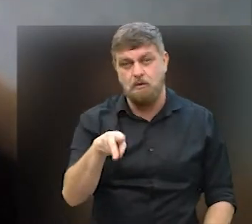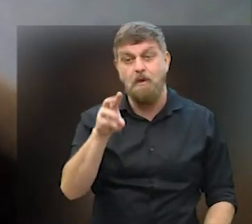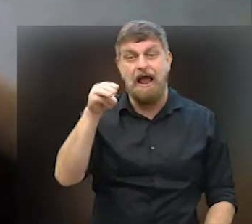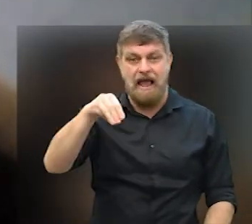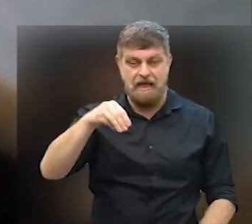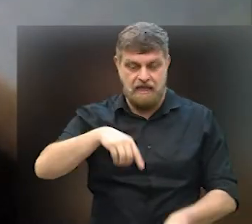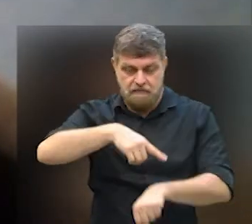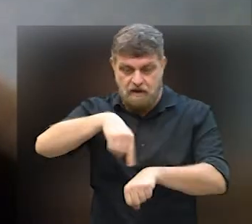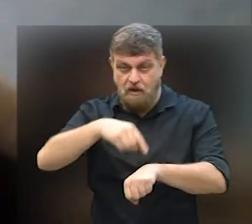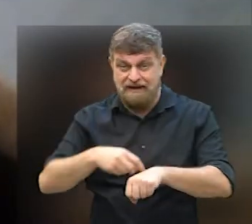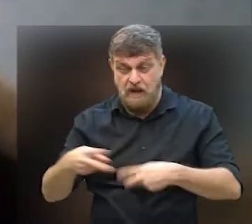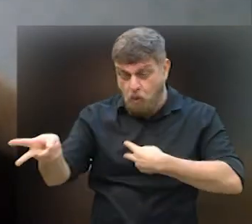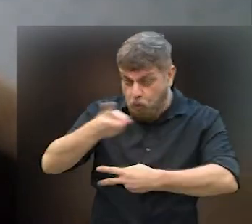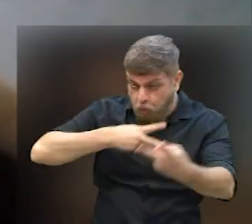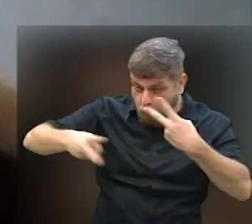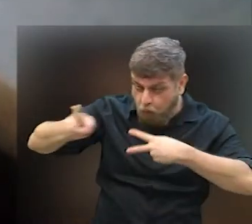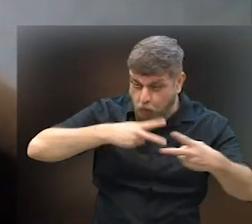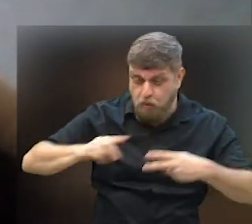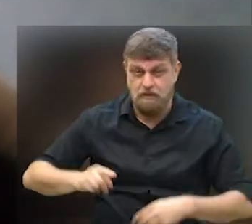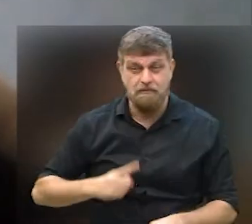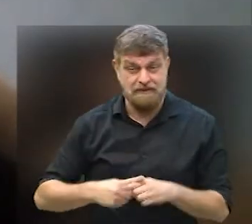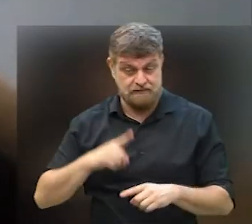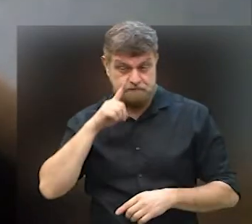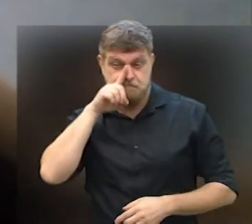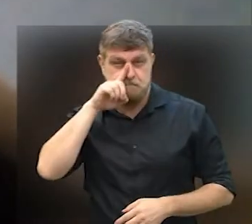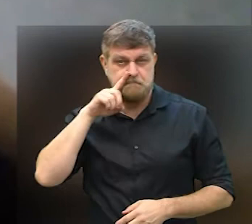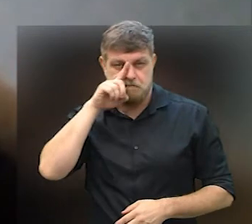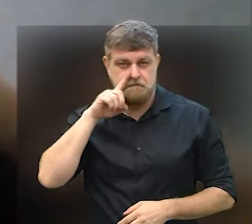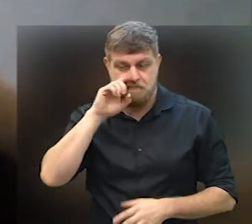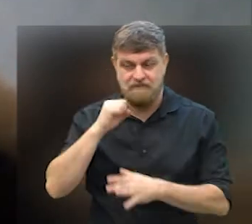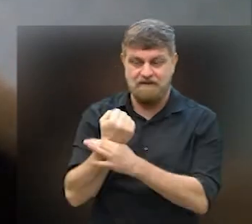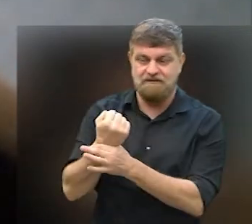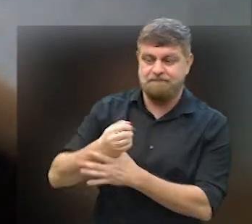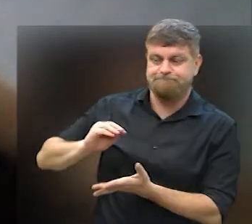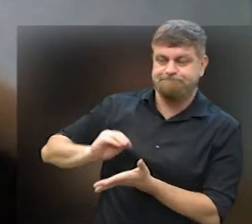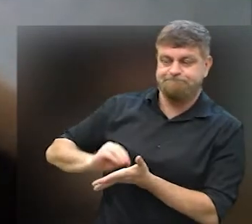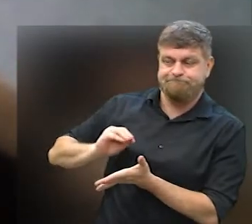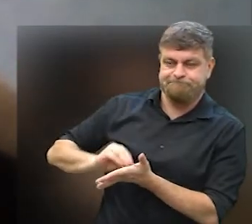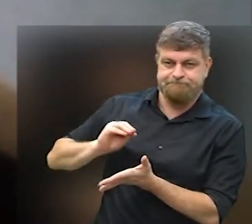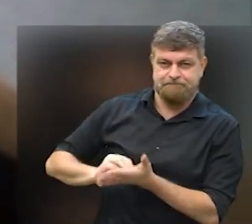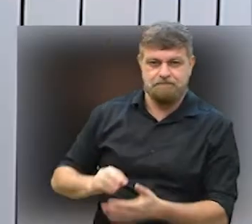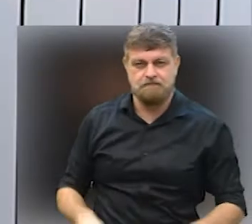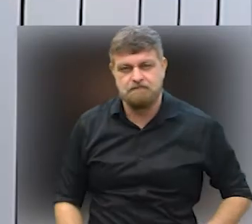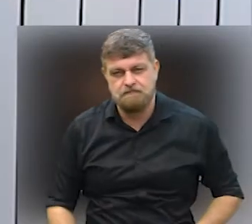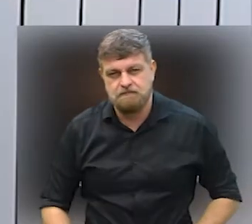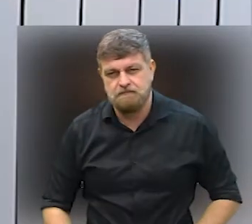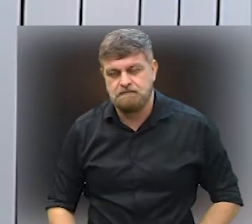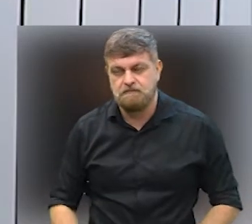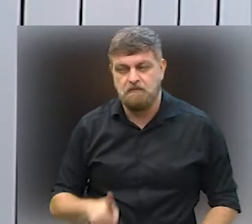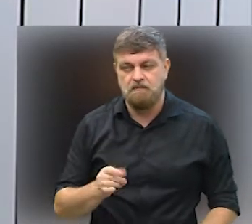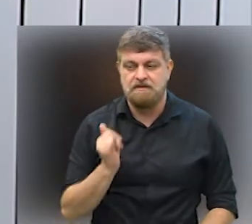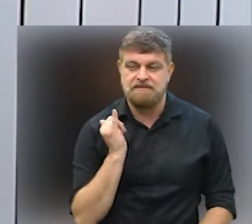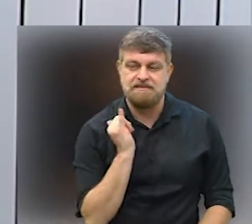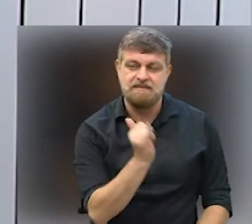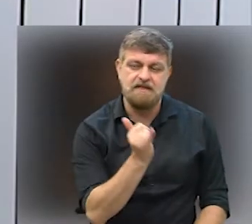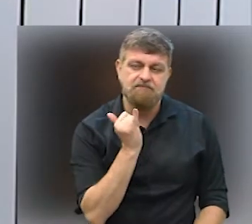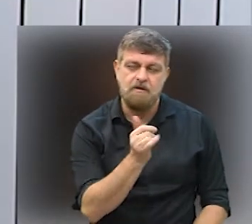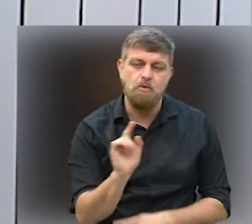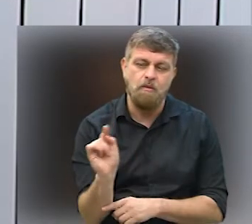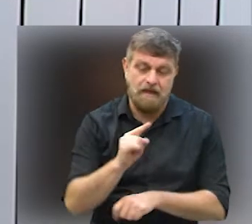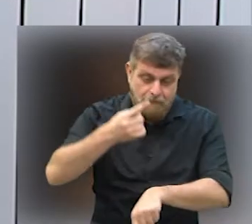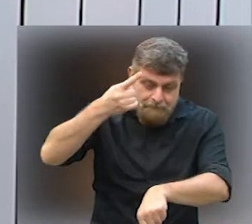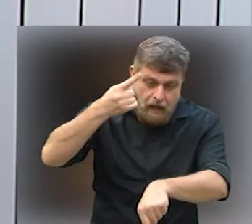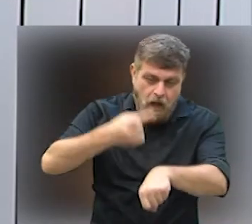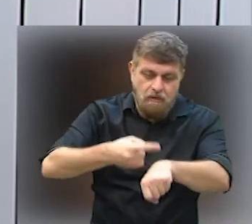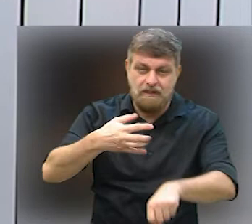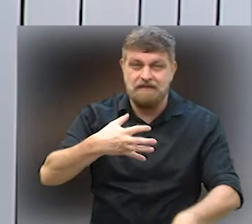por hora. Mais que isso, passa a ser bastante inseguro. Tá. Você já citou aqui um